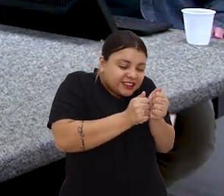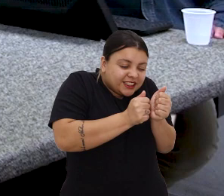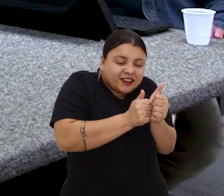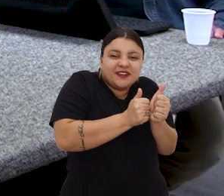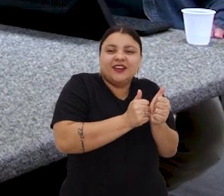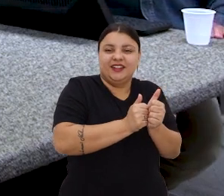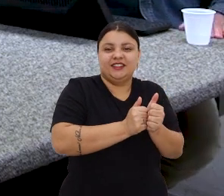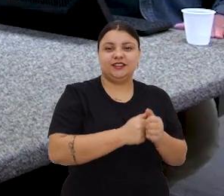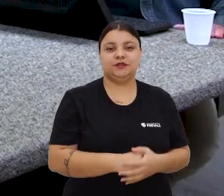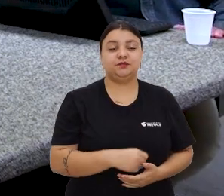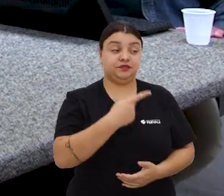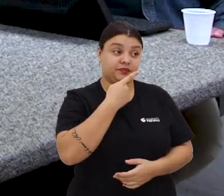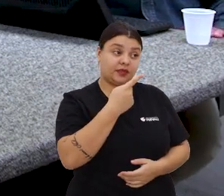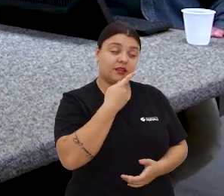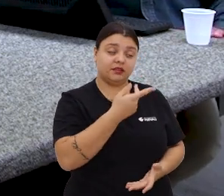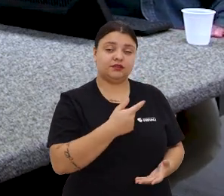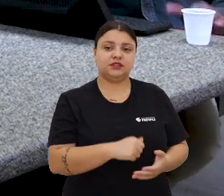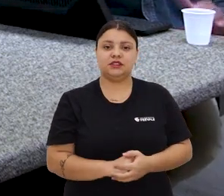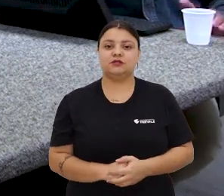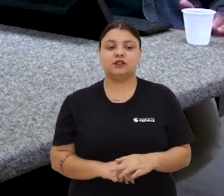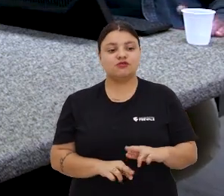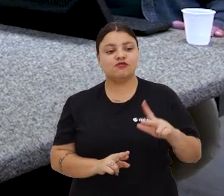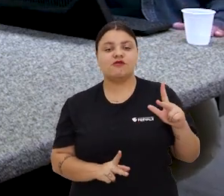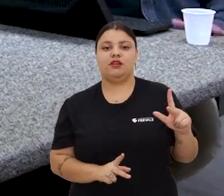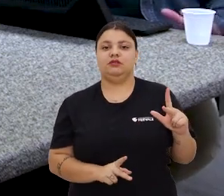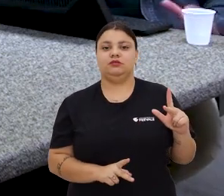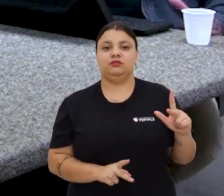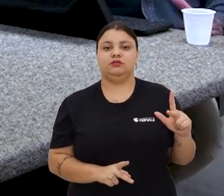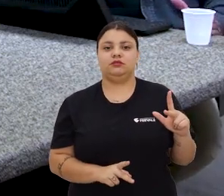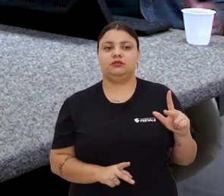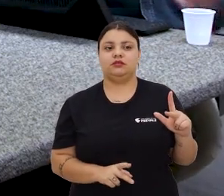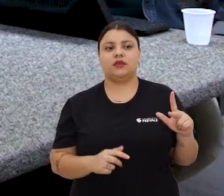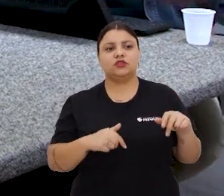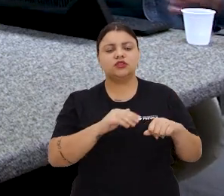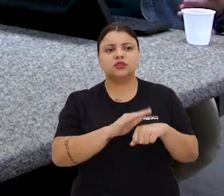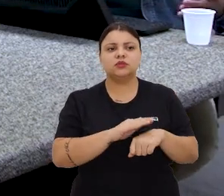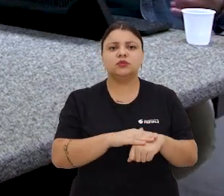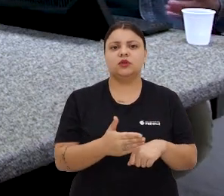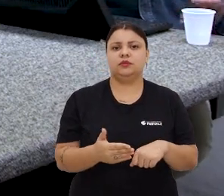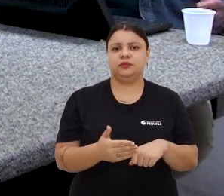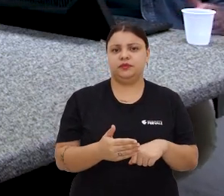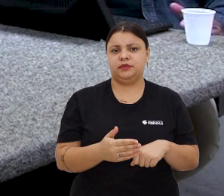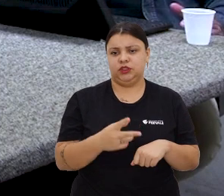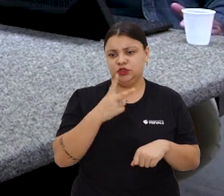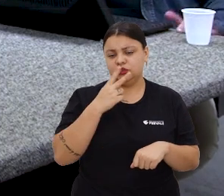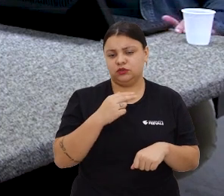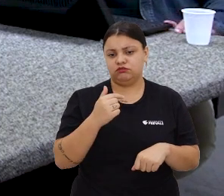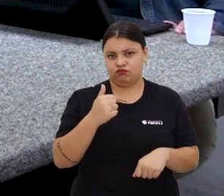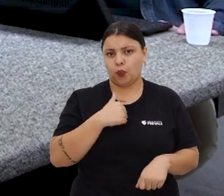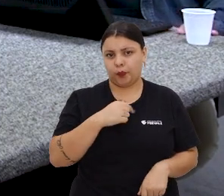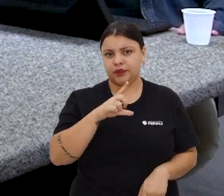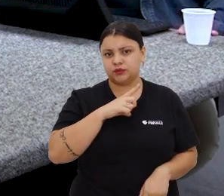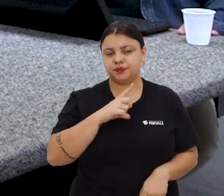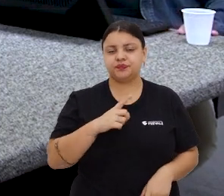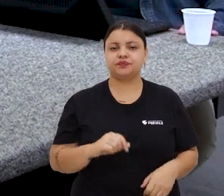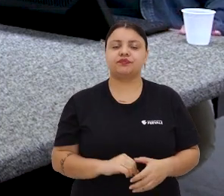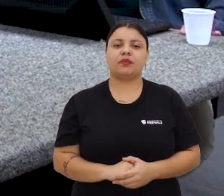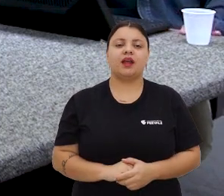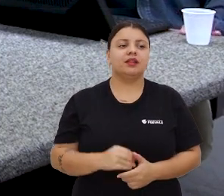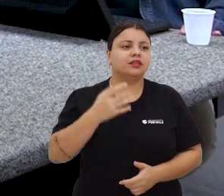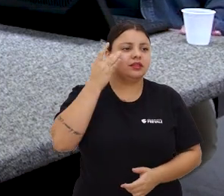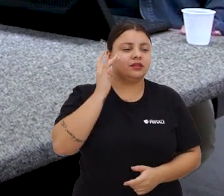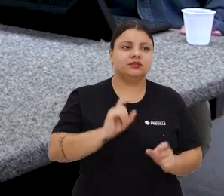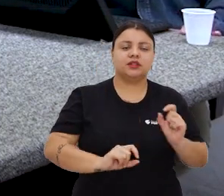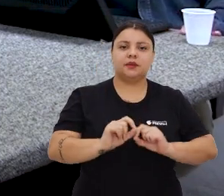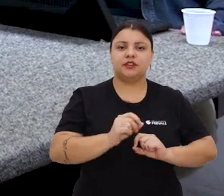estava comentando com o Márcio isso, né? Que a diferença é que chega num momento, comigo aconteceu isso, né? Em que tu não sabe mais